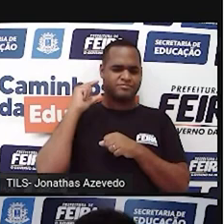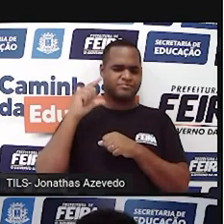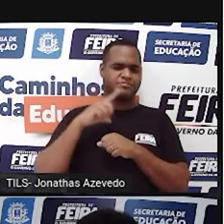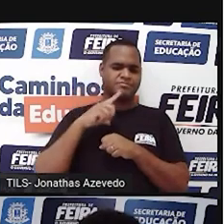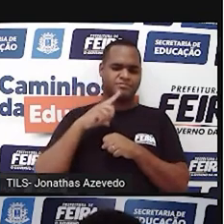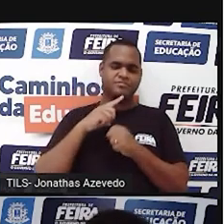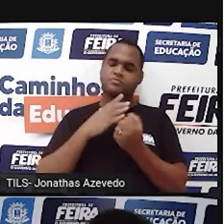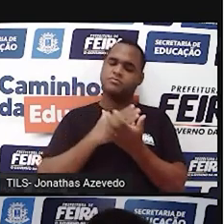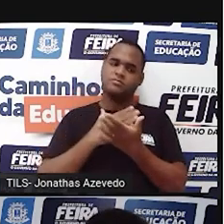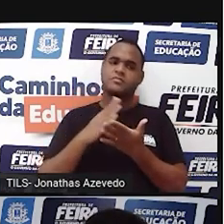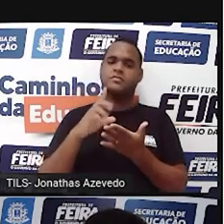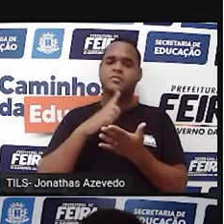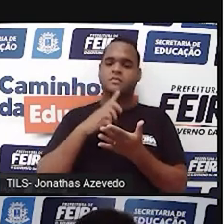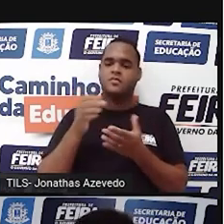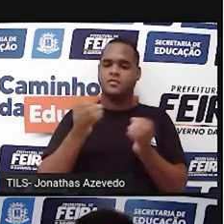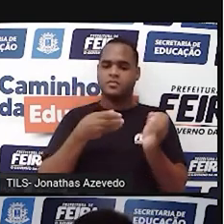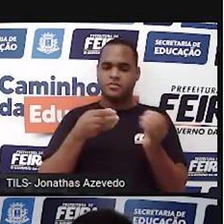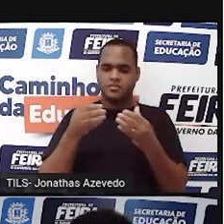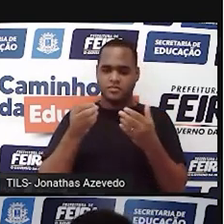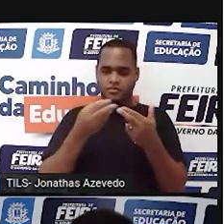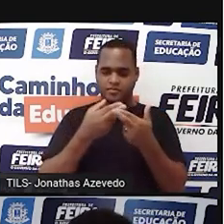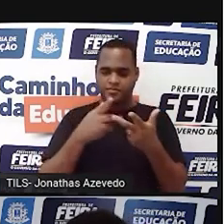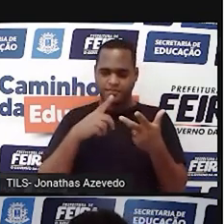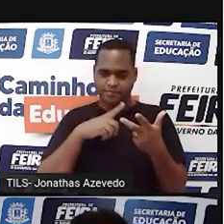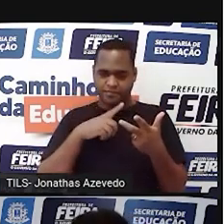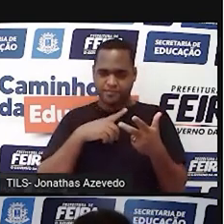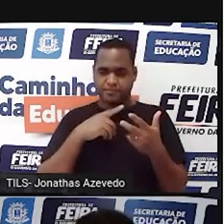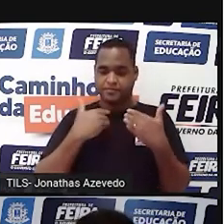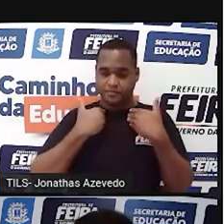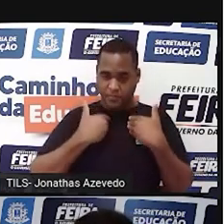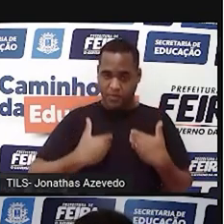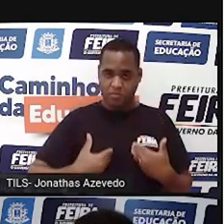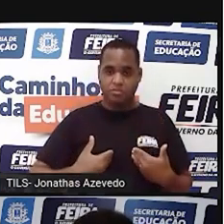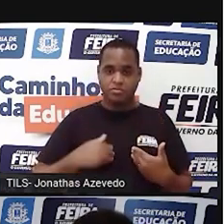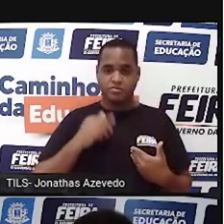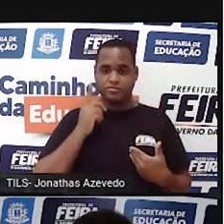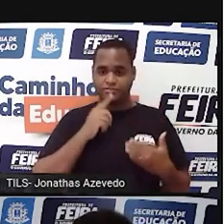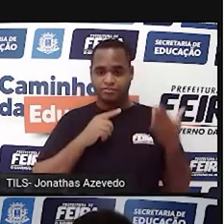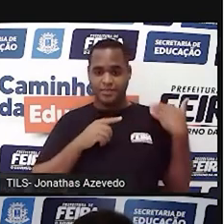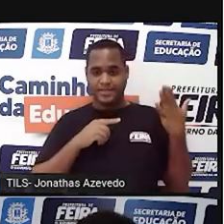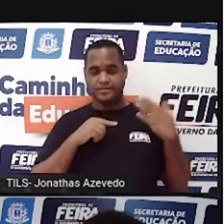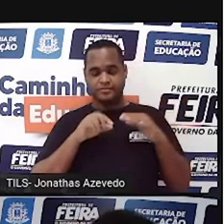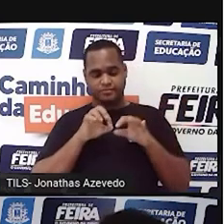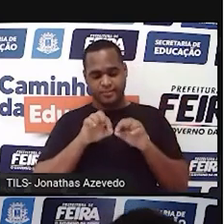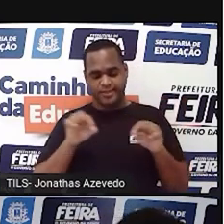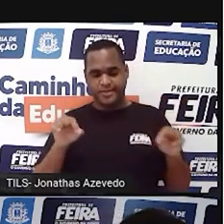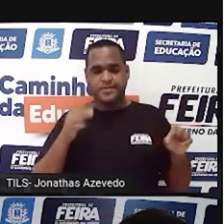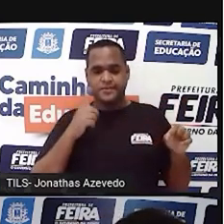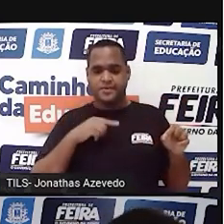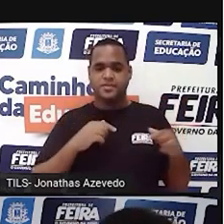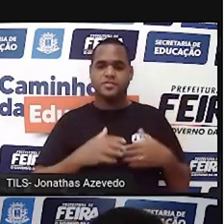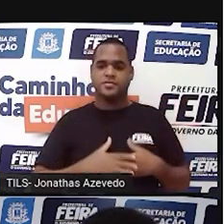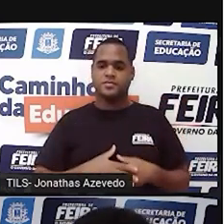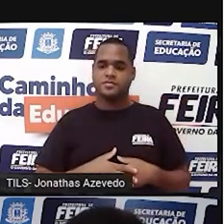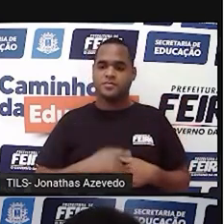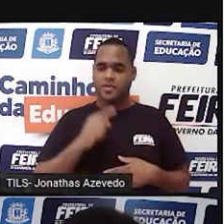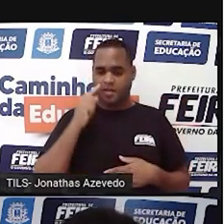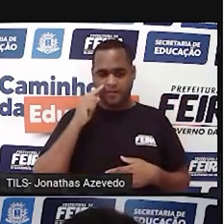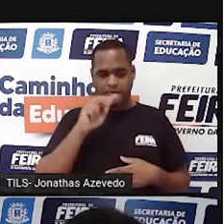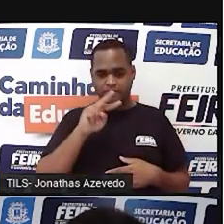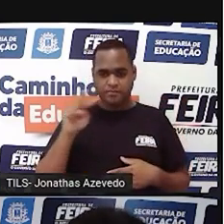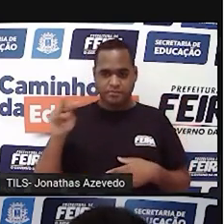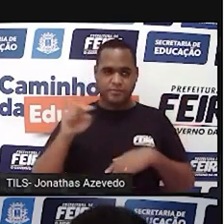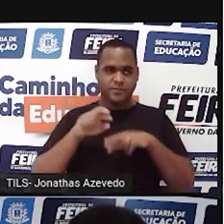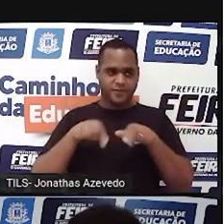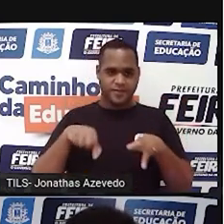outros instrumentos e, inclusive, os membros do corpo eram utilizados para medir, né? A gente viu aí um pouco dessas